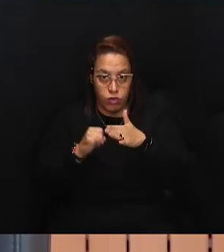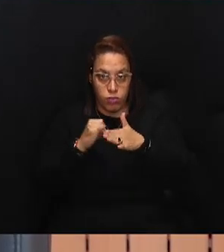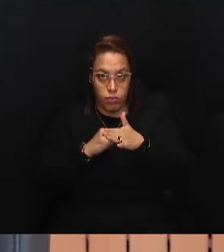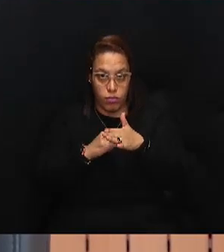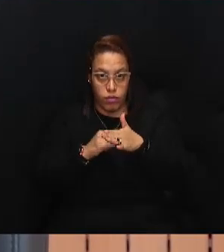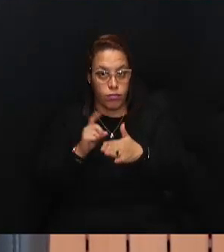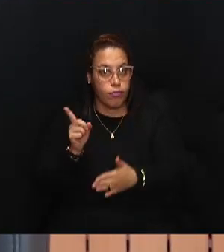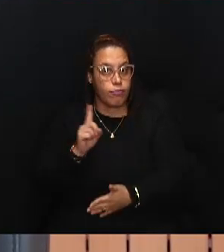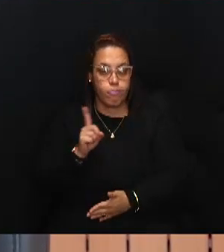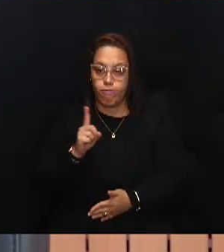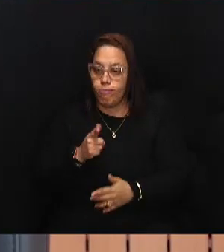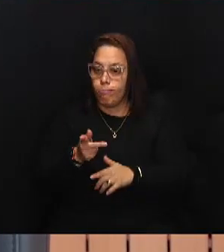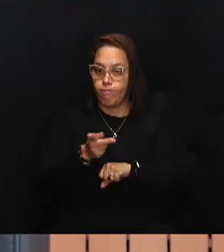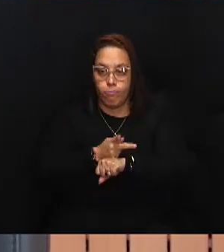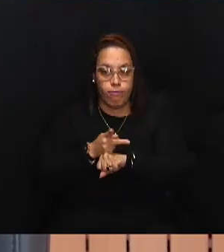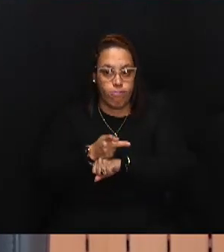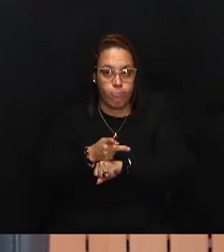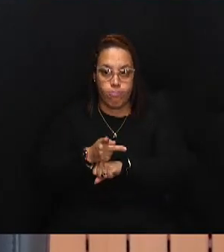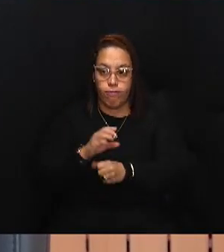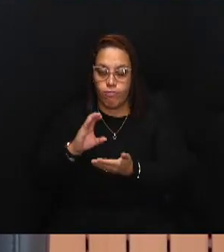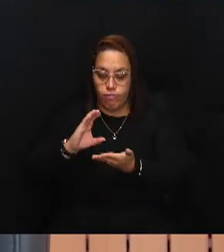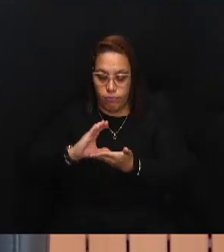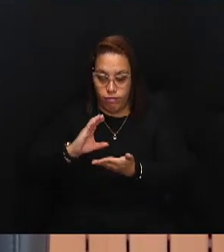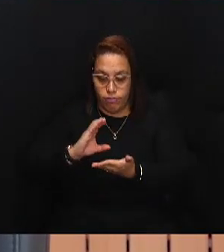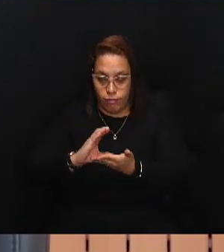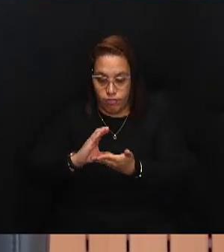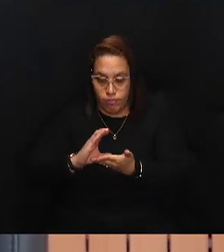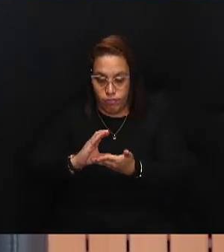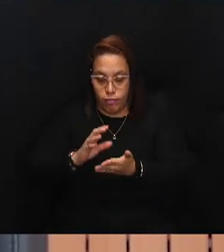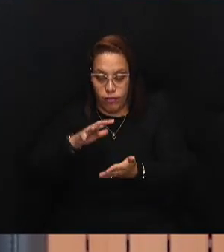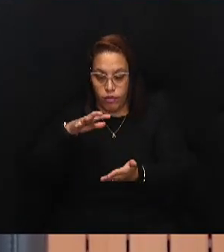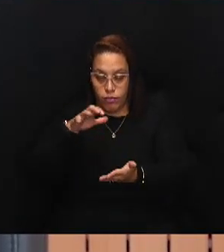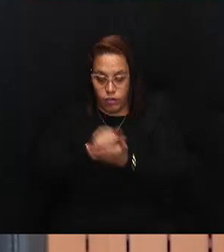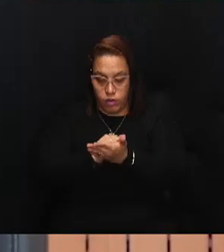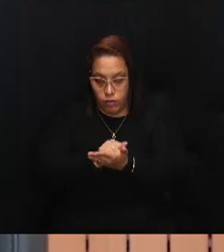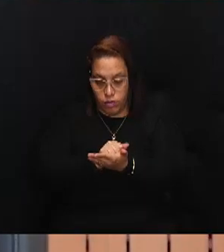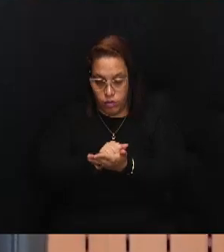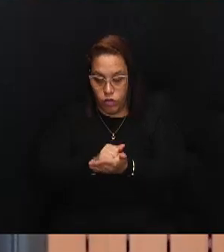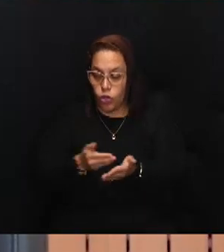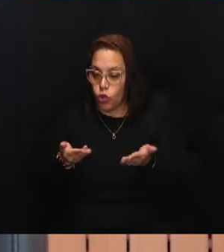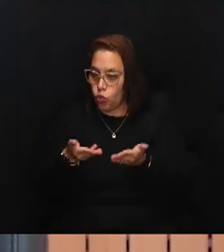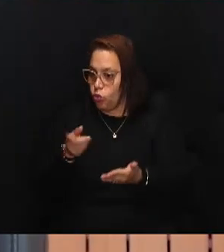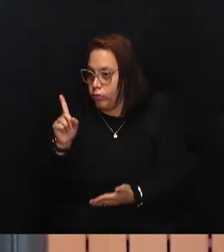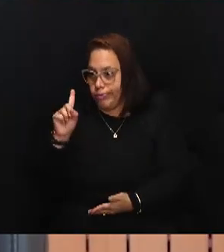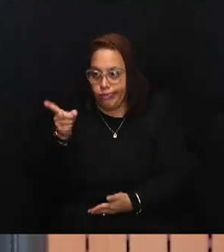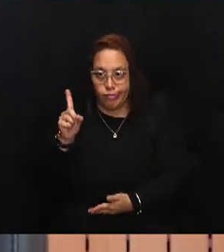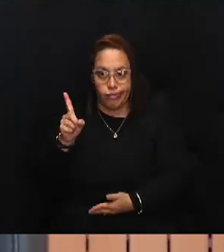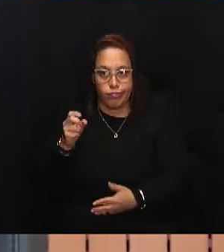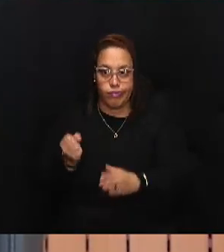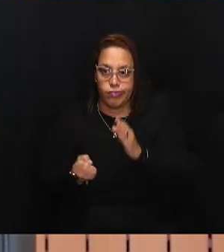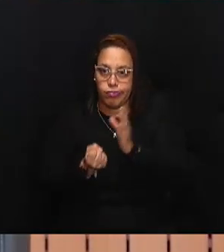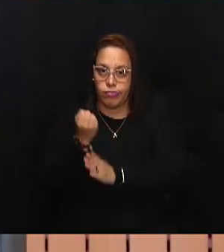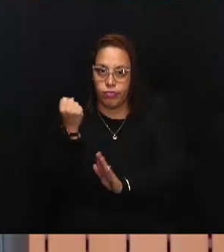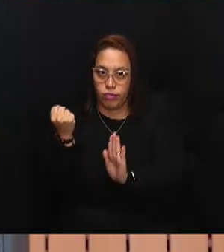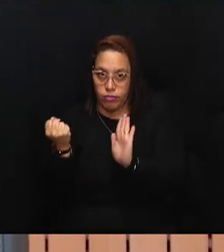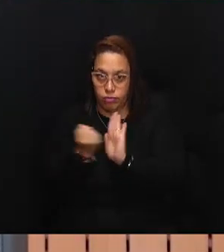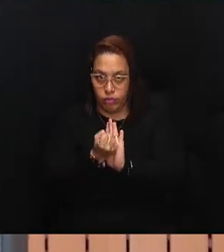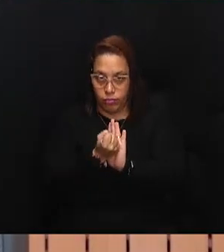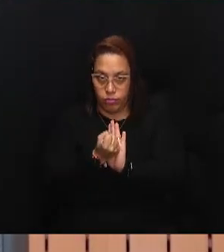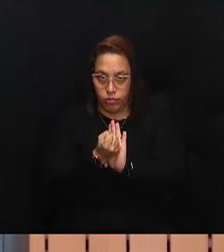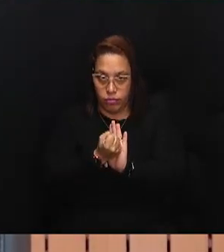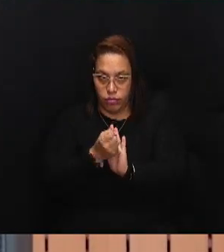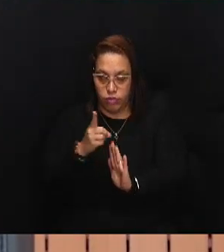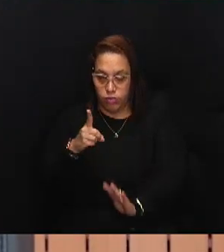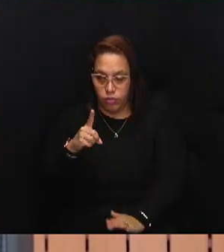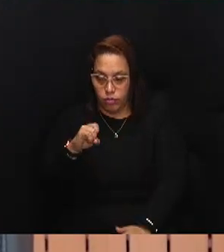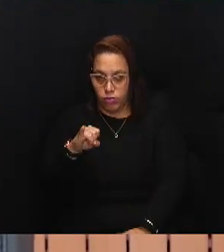instituições não procuravam conselho para estar devidamente inscritas, e hoje não. Com a criação do selo, o Diego tem